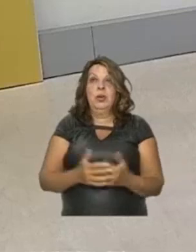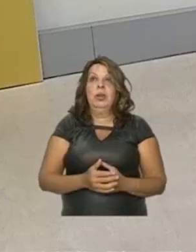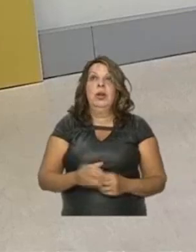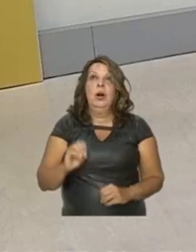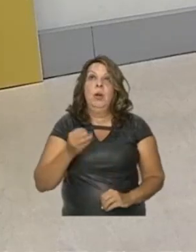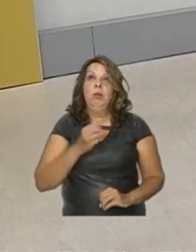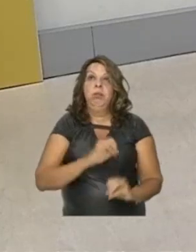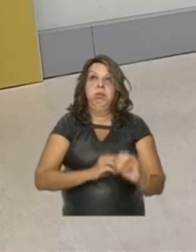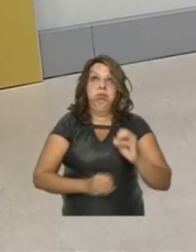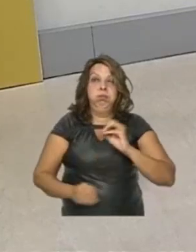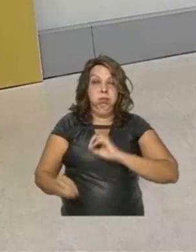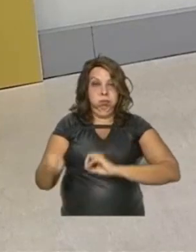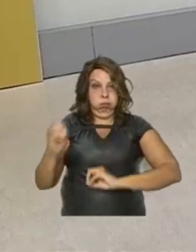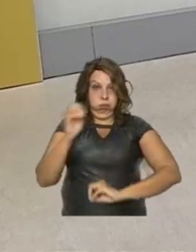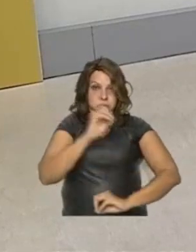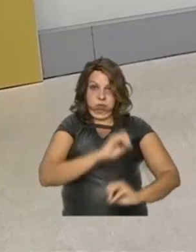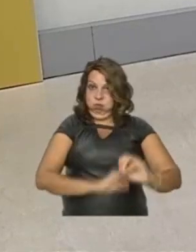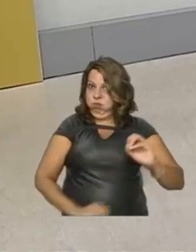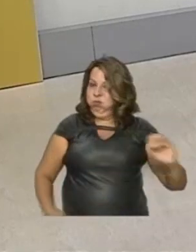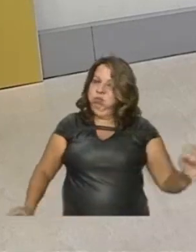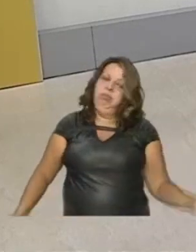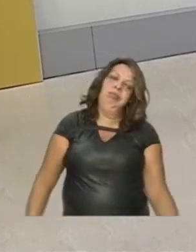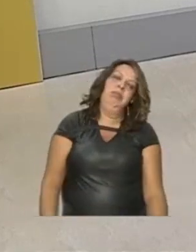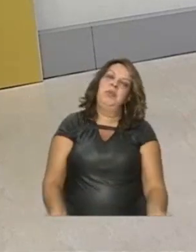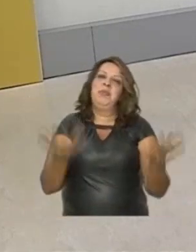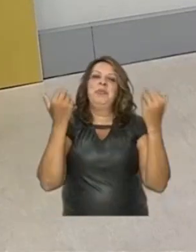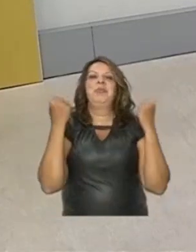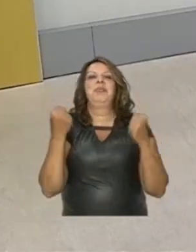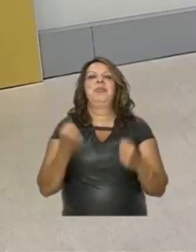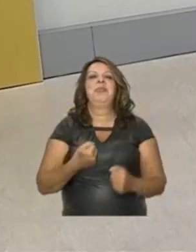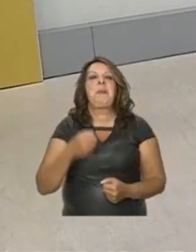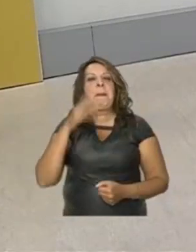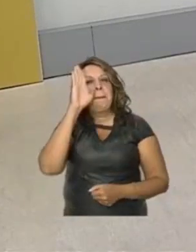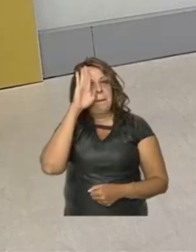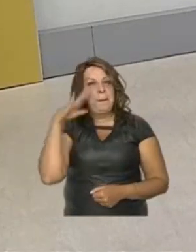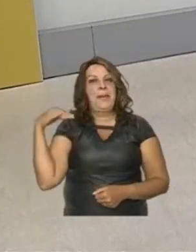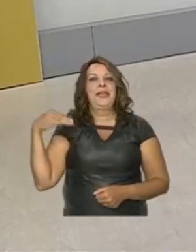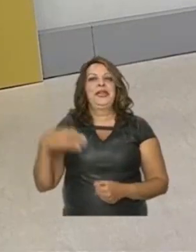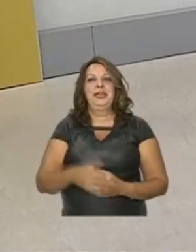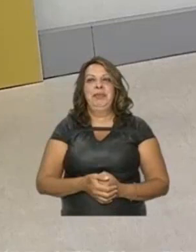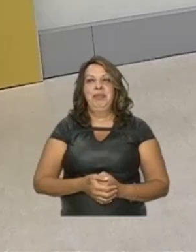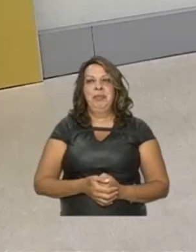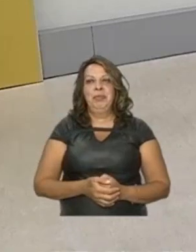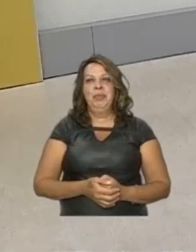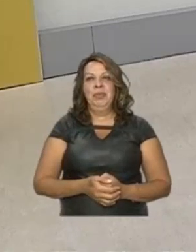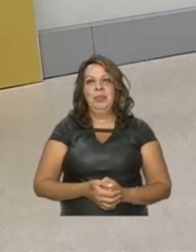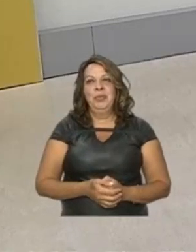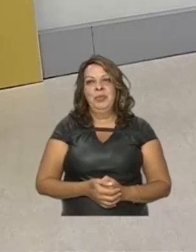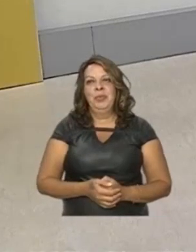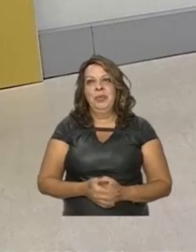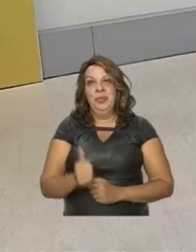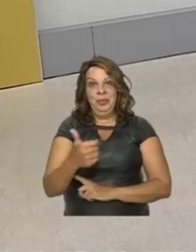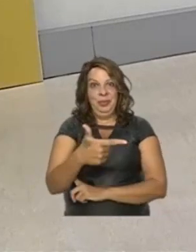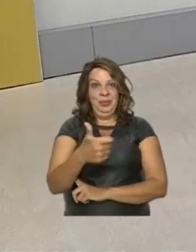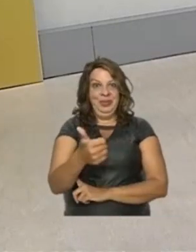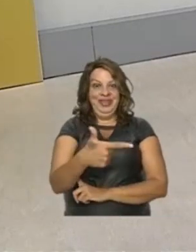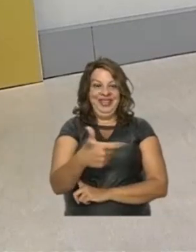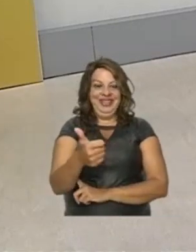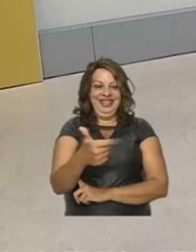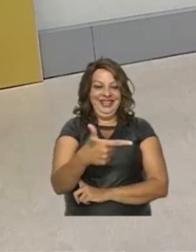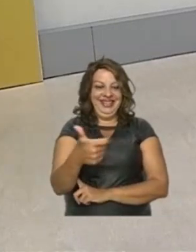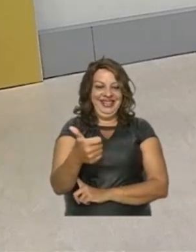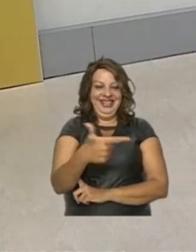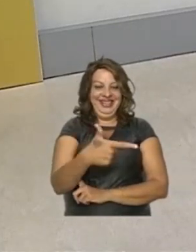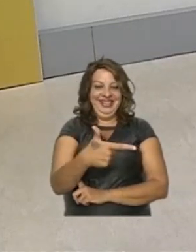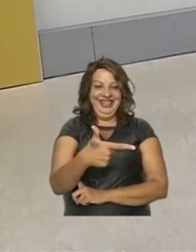pipocando, a Beth vai conduzindo junto comigo, então chame a primeira bolinha, por favor, Beth. Sobe a bolinha de número 12, 12,